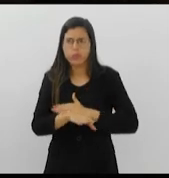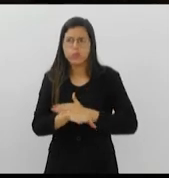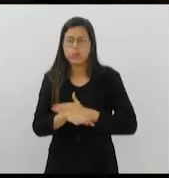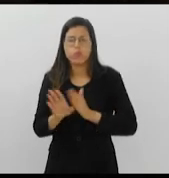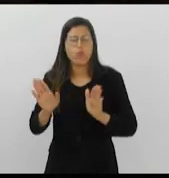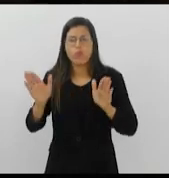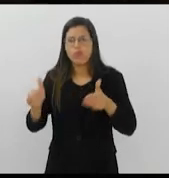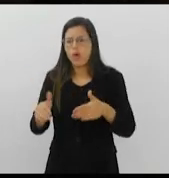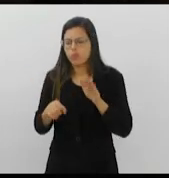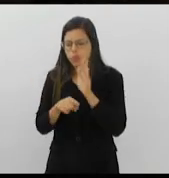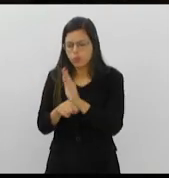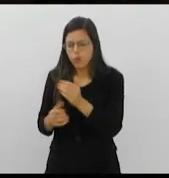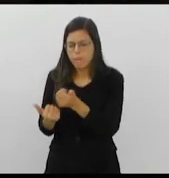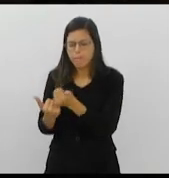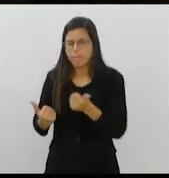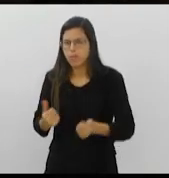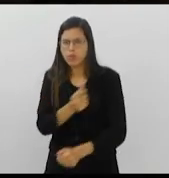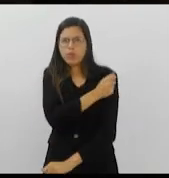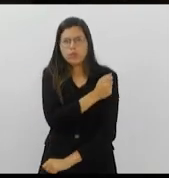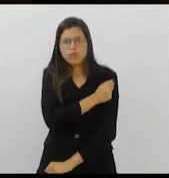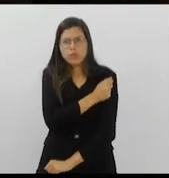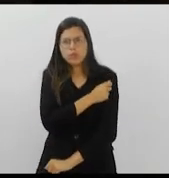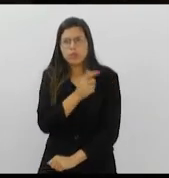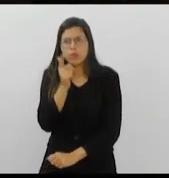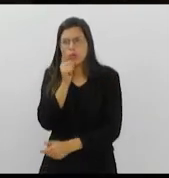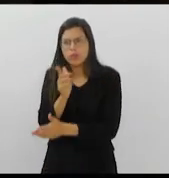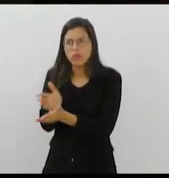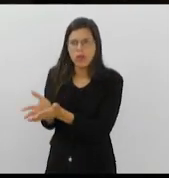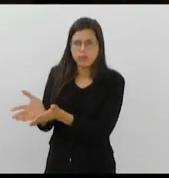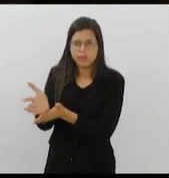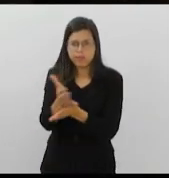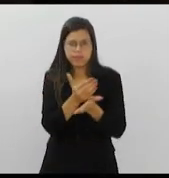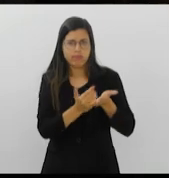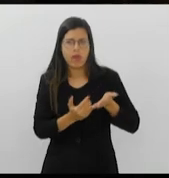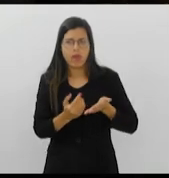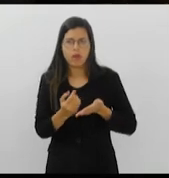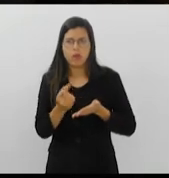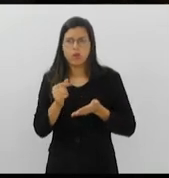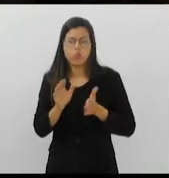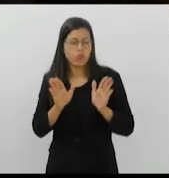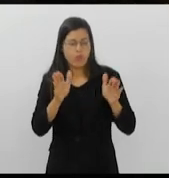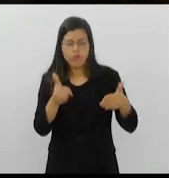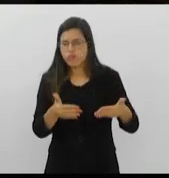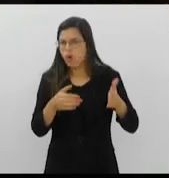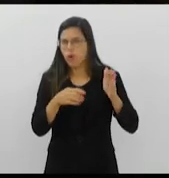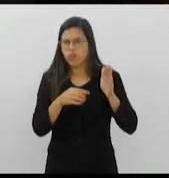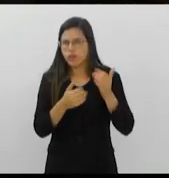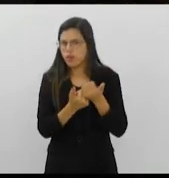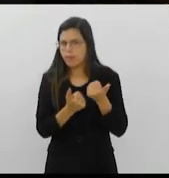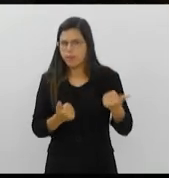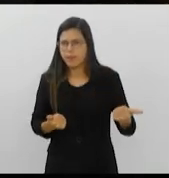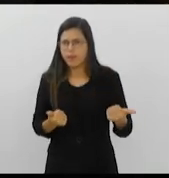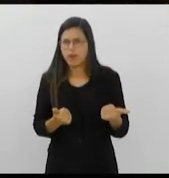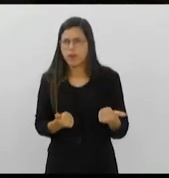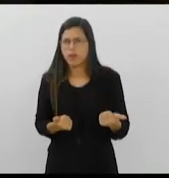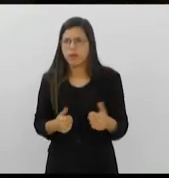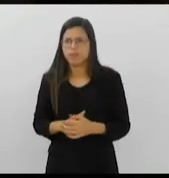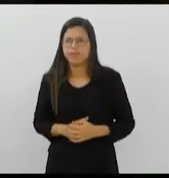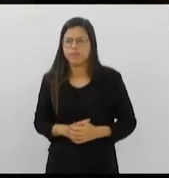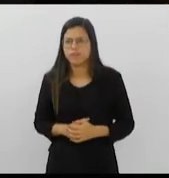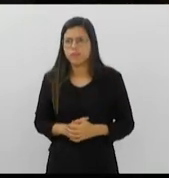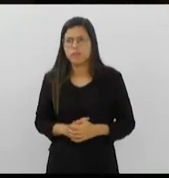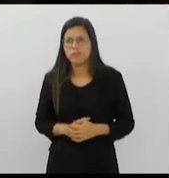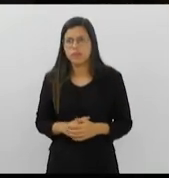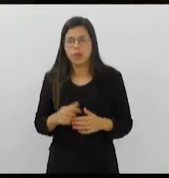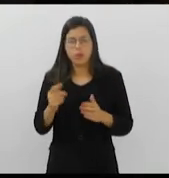assistência estudantil, capaz de captar recursos apenas com essa destinação. Ou seja, parte fundamental